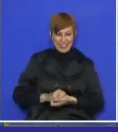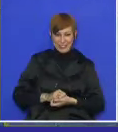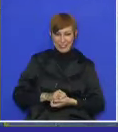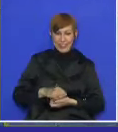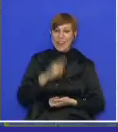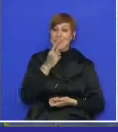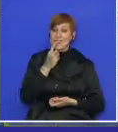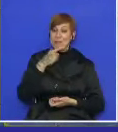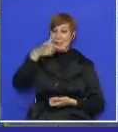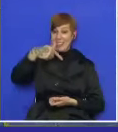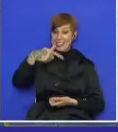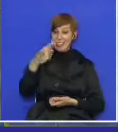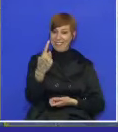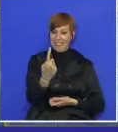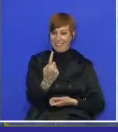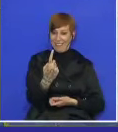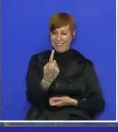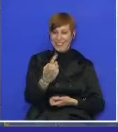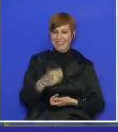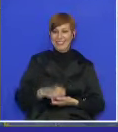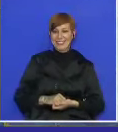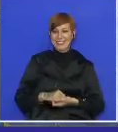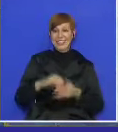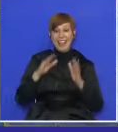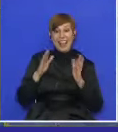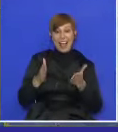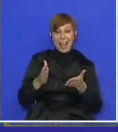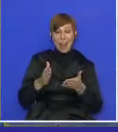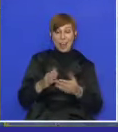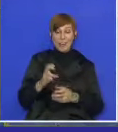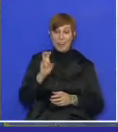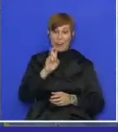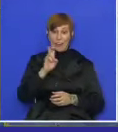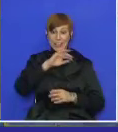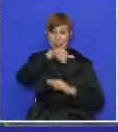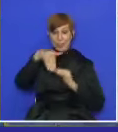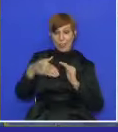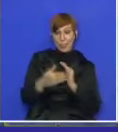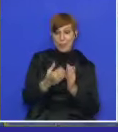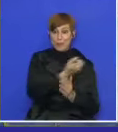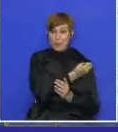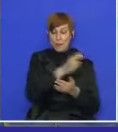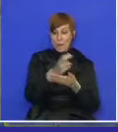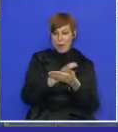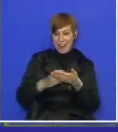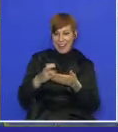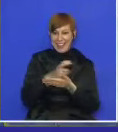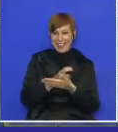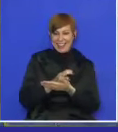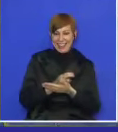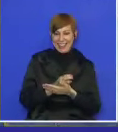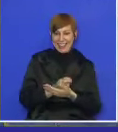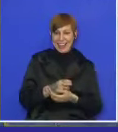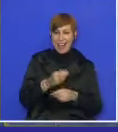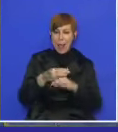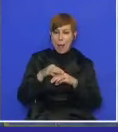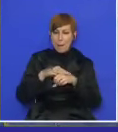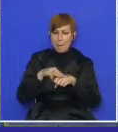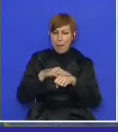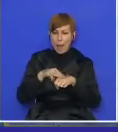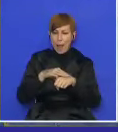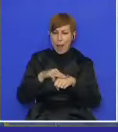71. Vermelha 71. E agora, o quinto e último número da quina. Bola